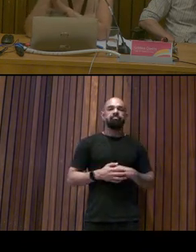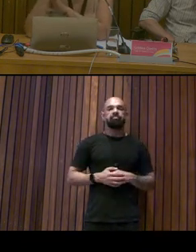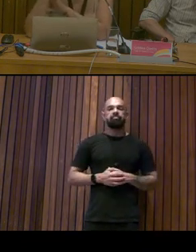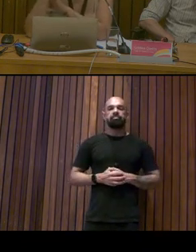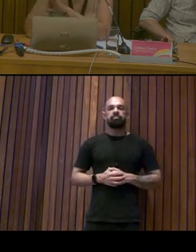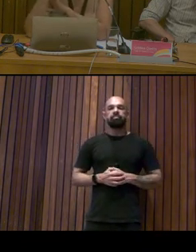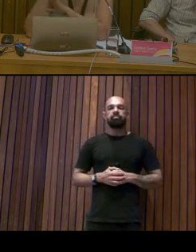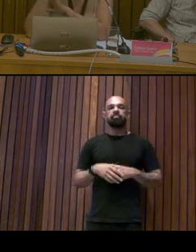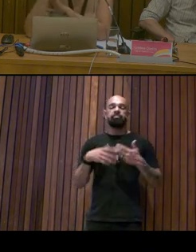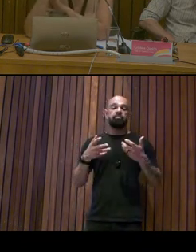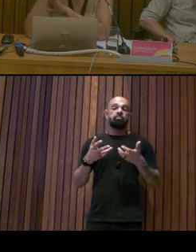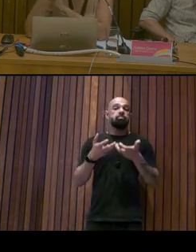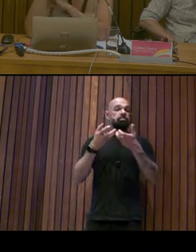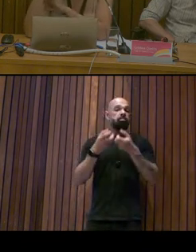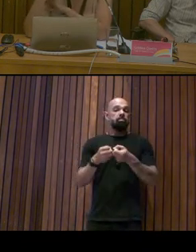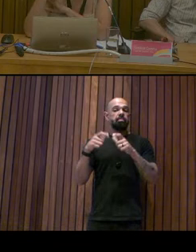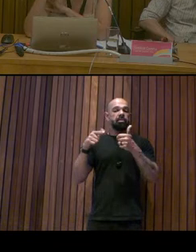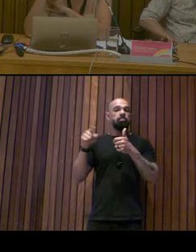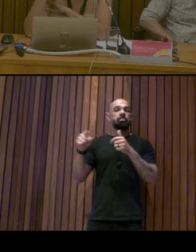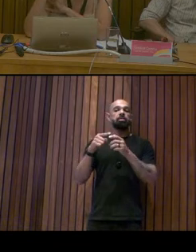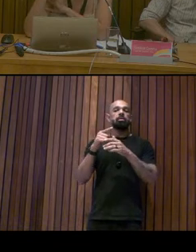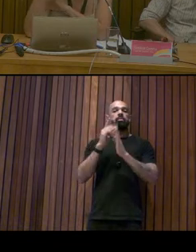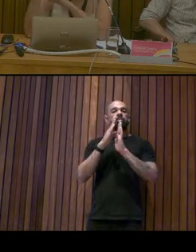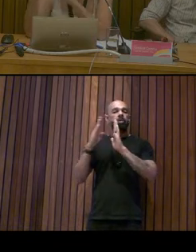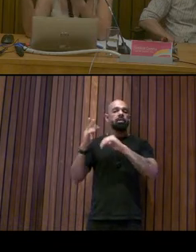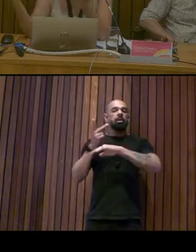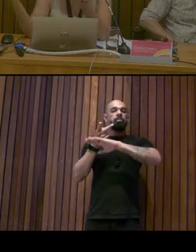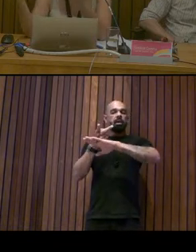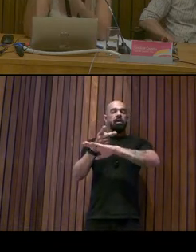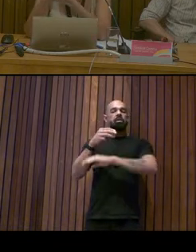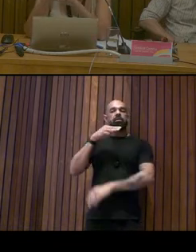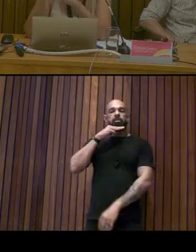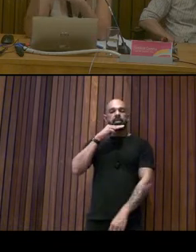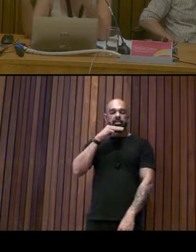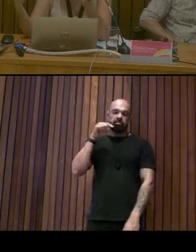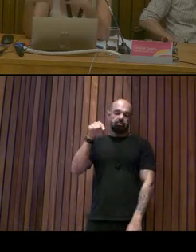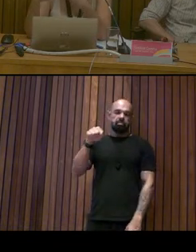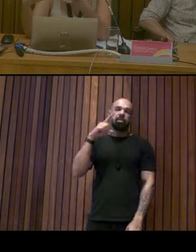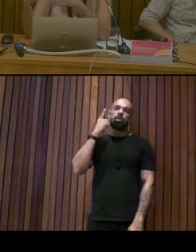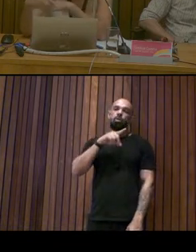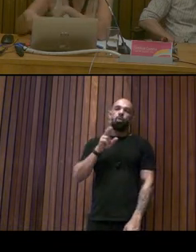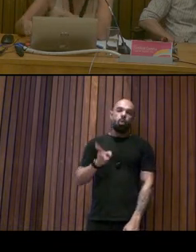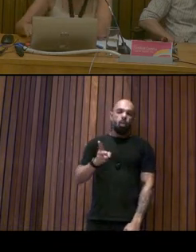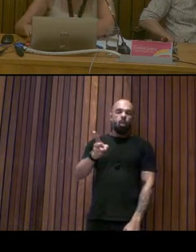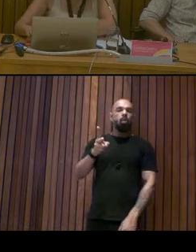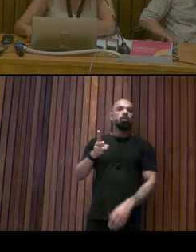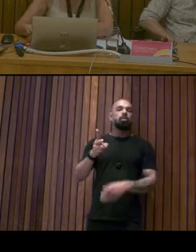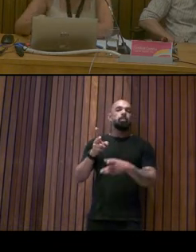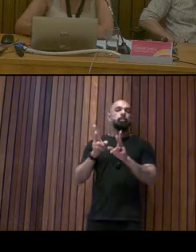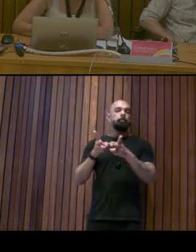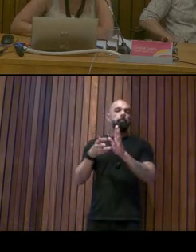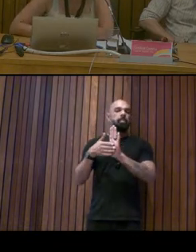então, absorveu esse trabalho dele na biblioteca parque de Manguinhos, que ele continuou e seguiu com a mesma...